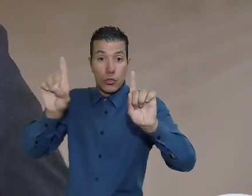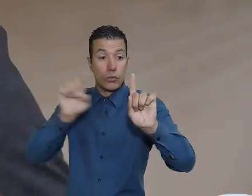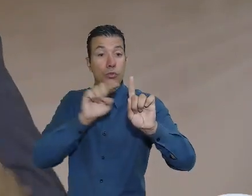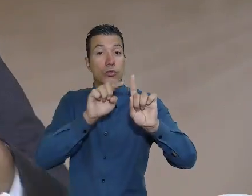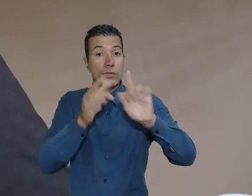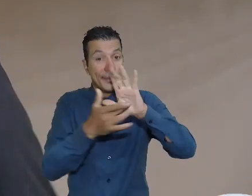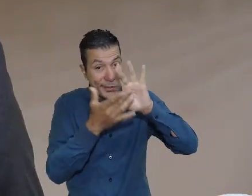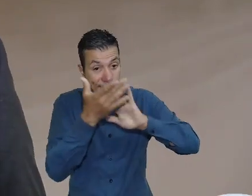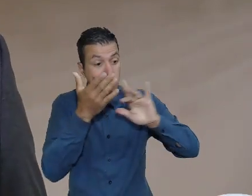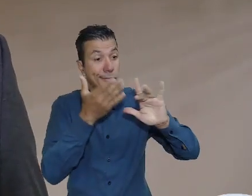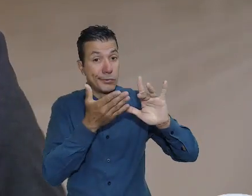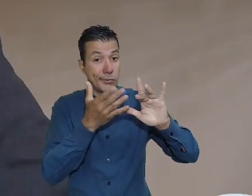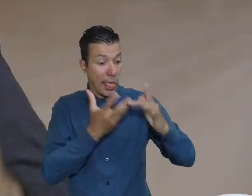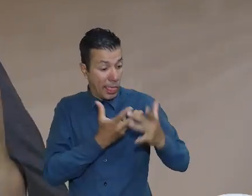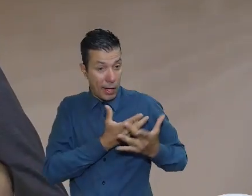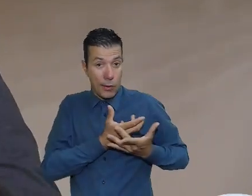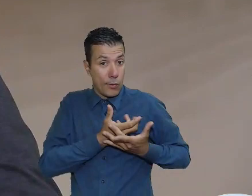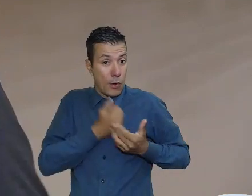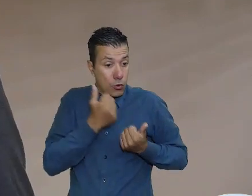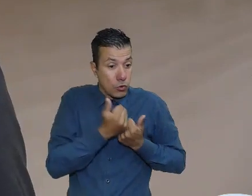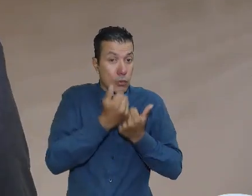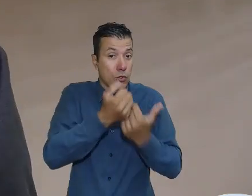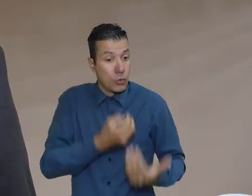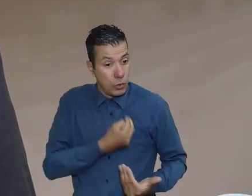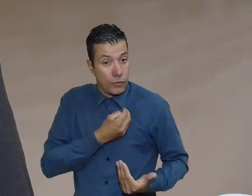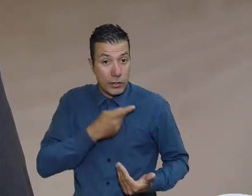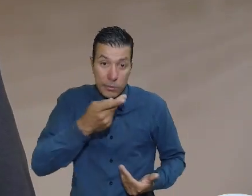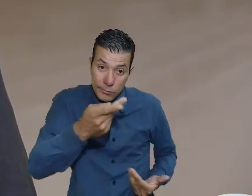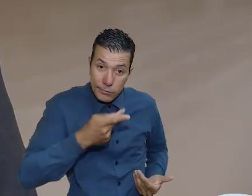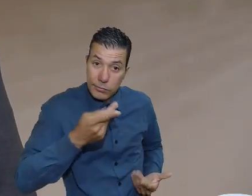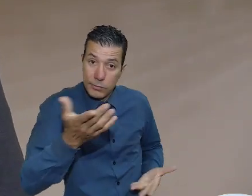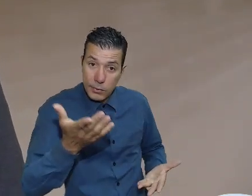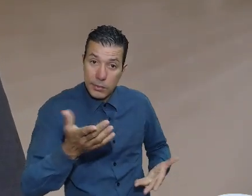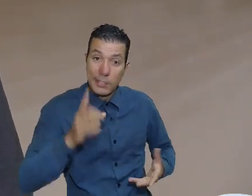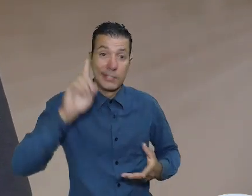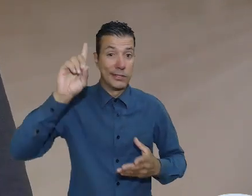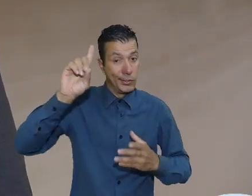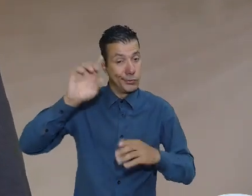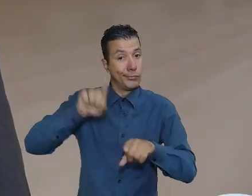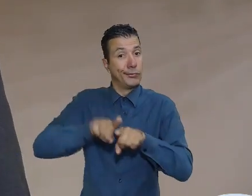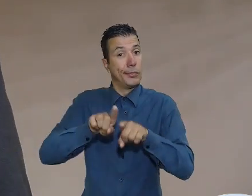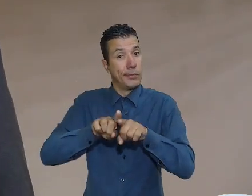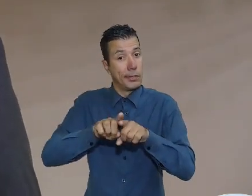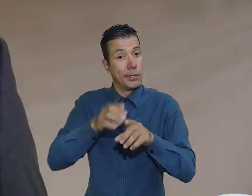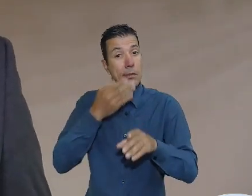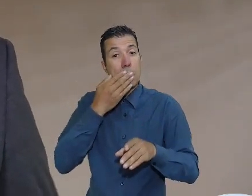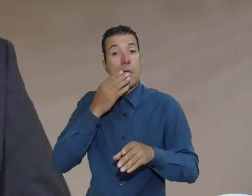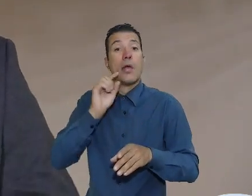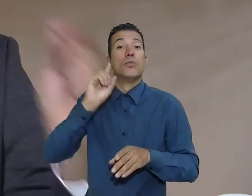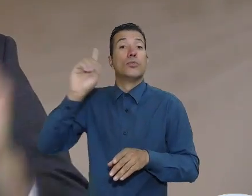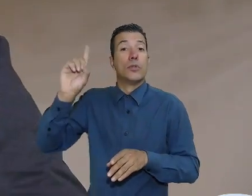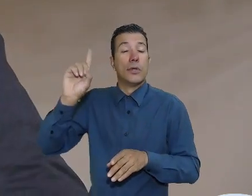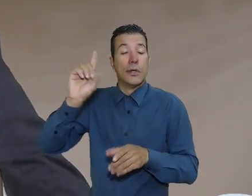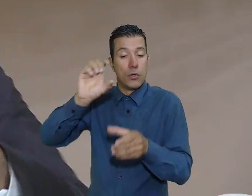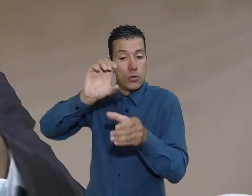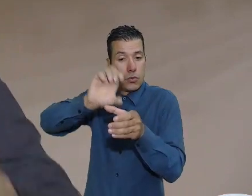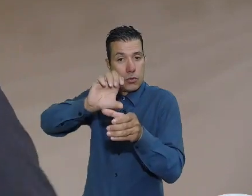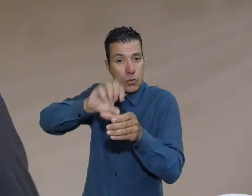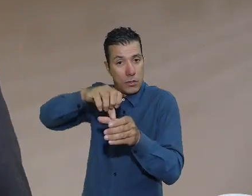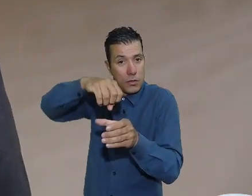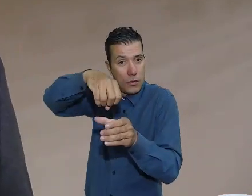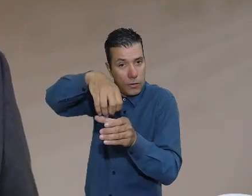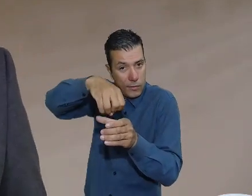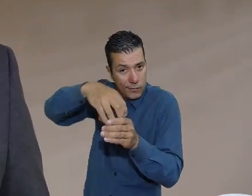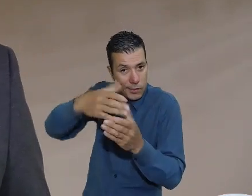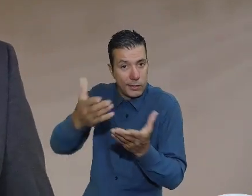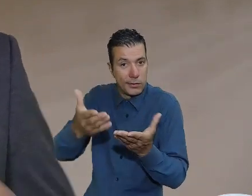para nós a Cristo Jesus, a maior das ofertas de todos os tempos. E Deus também pede que nós possamos entregar as nossas